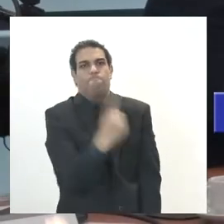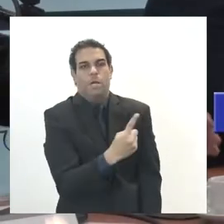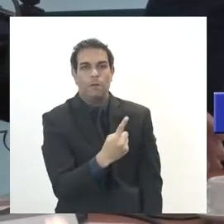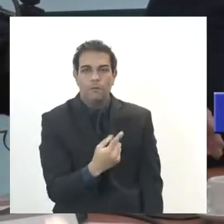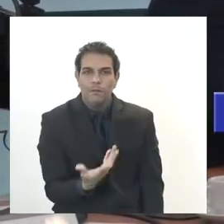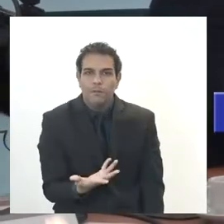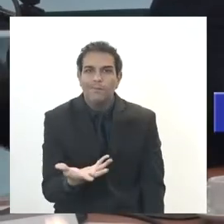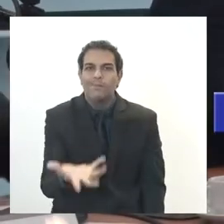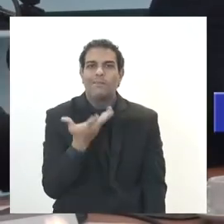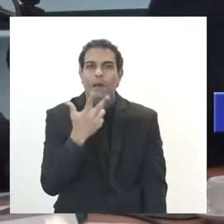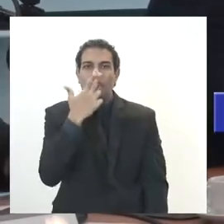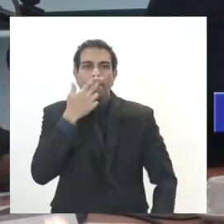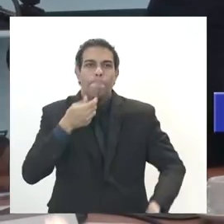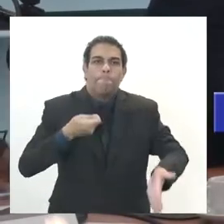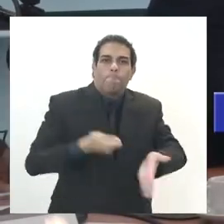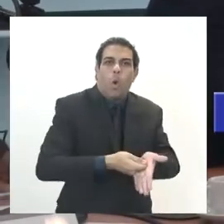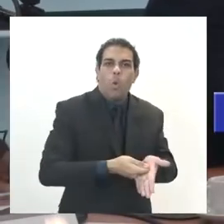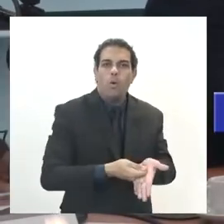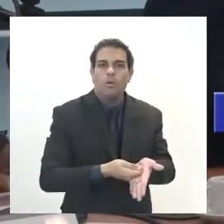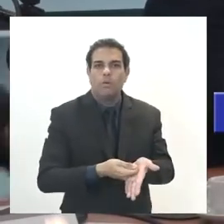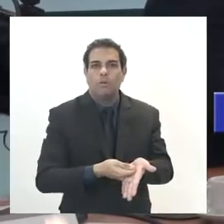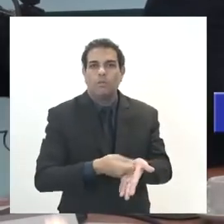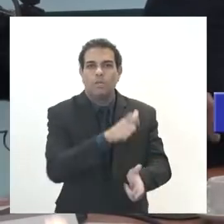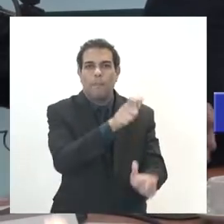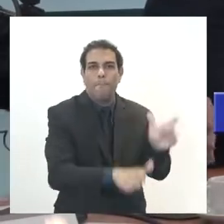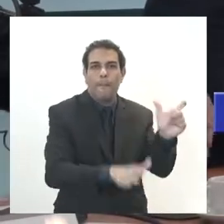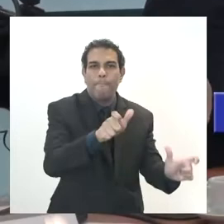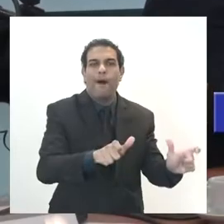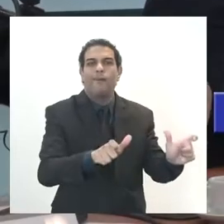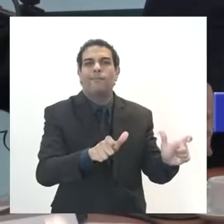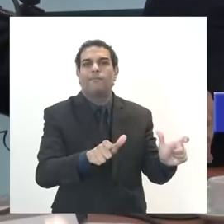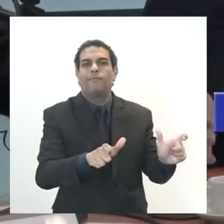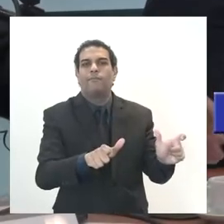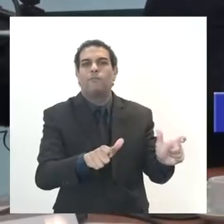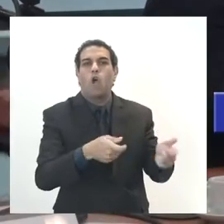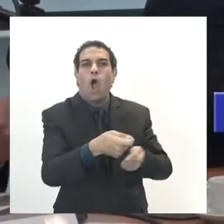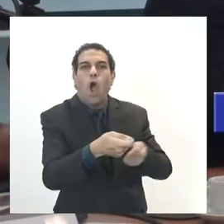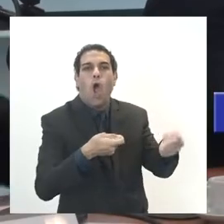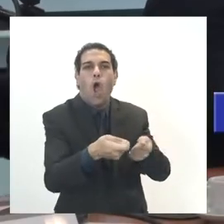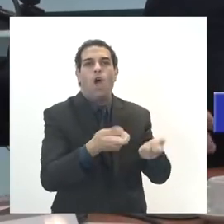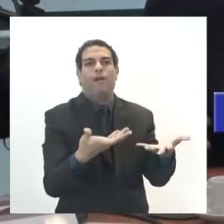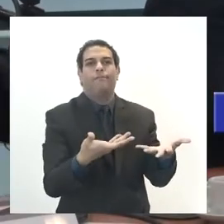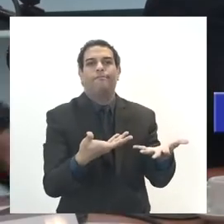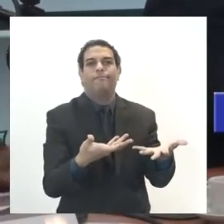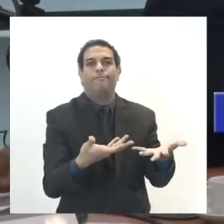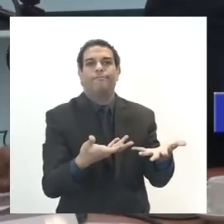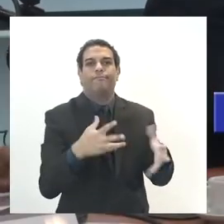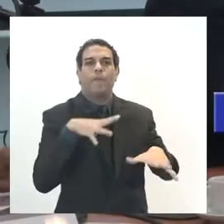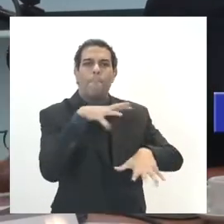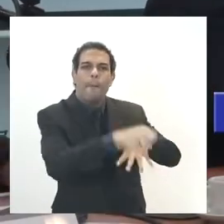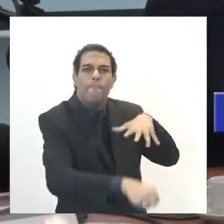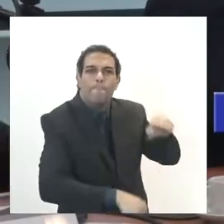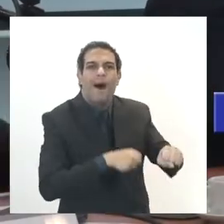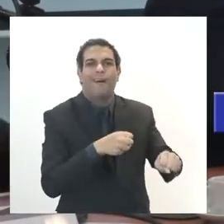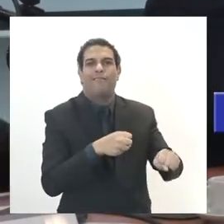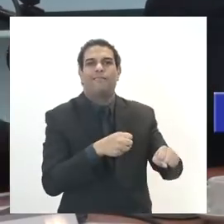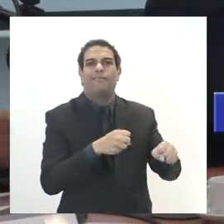projeto que quer impor aos trabalhadores não é cada vez mais um controle e uma superexploração